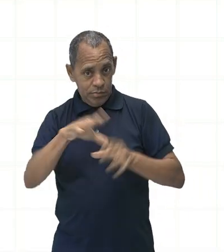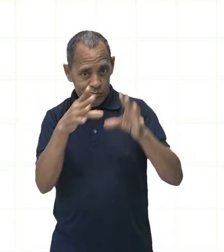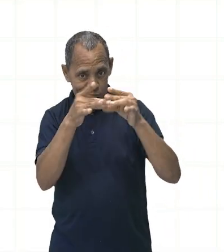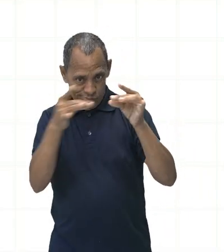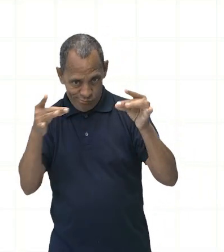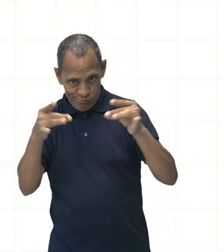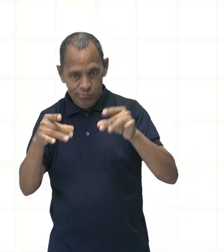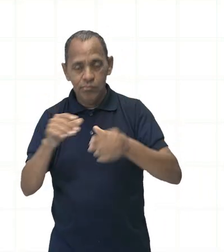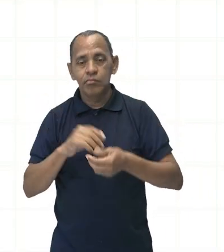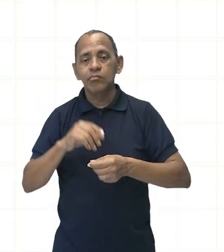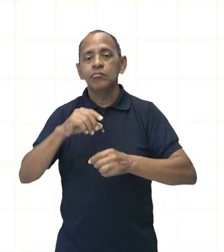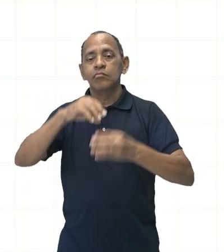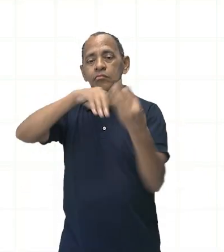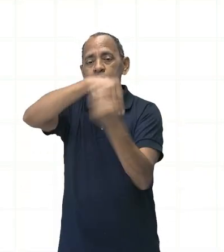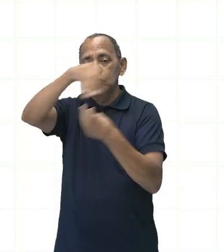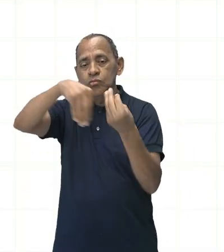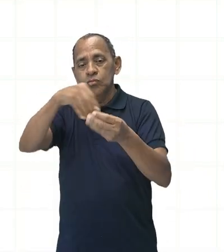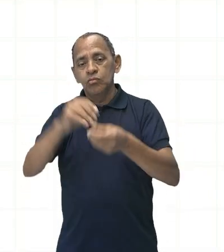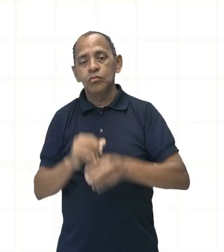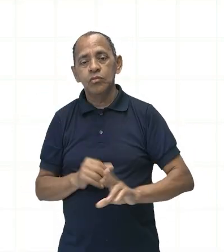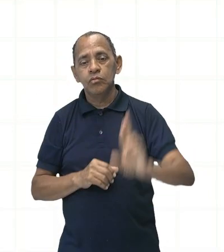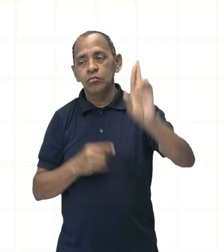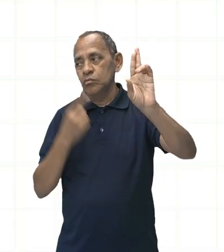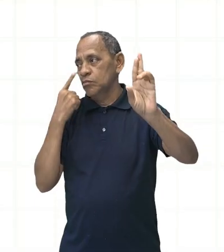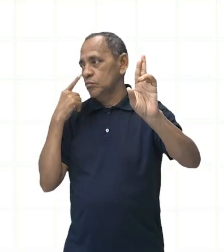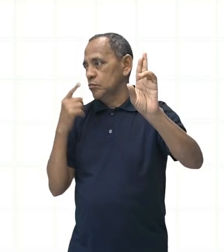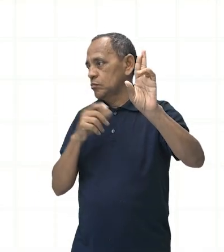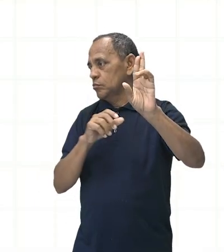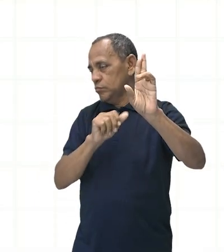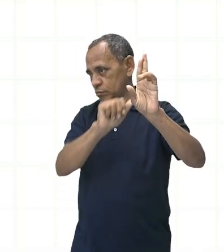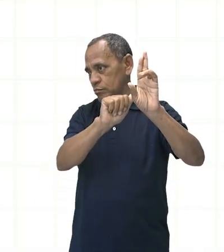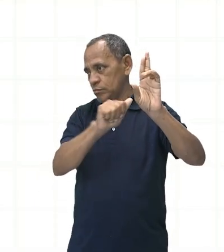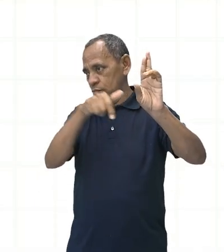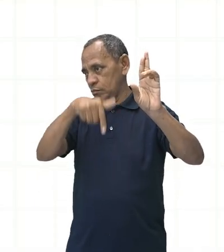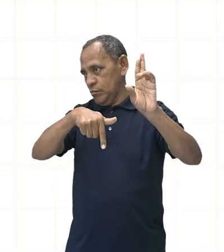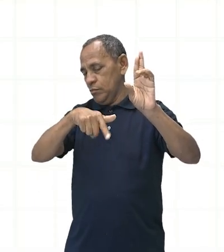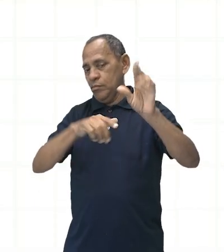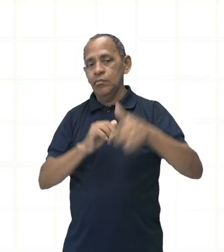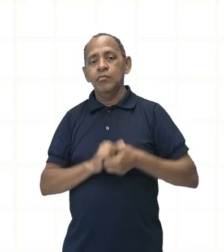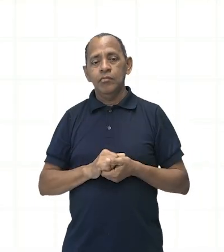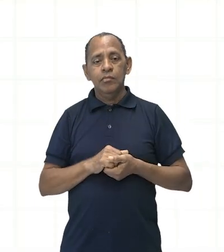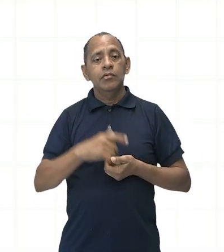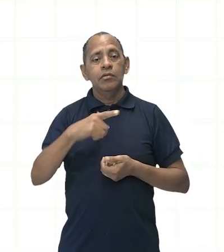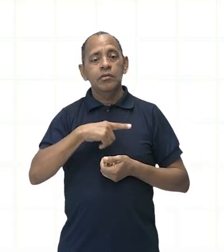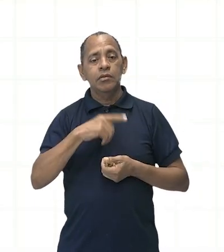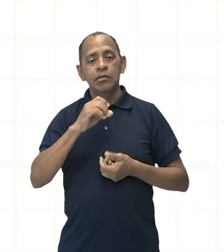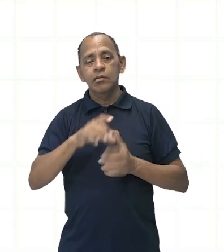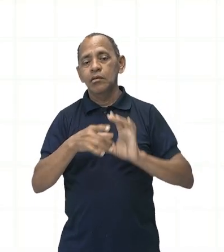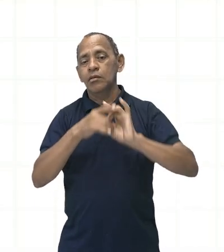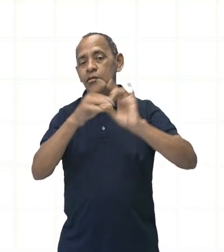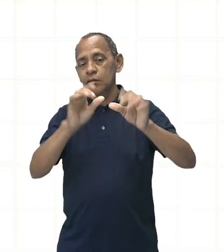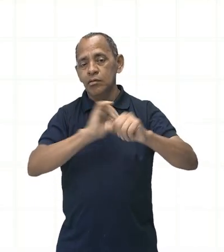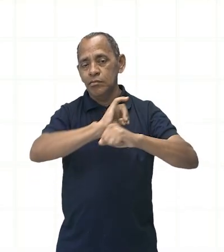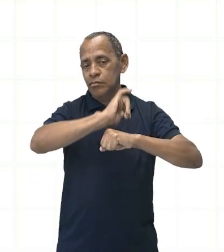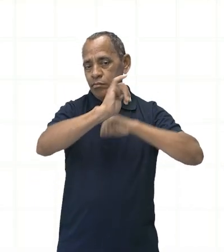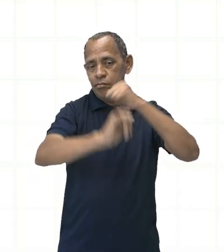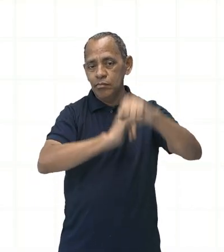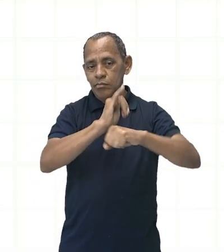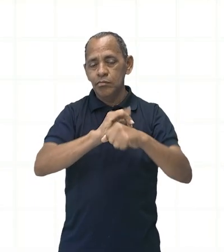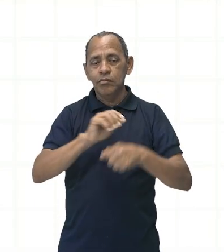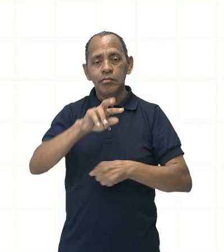nós sabemos que se trata porque está representado aqui pelo A e o Q, nós vamos ter a liberação dos